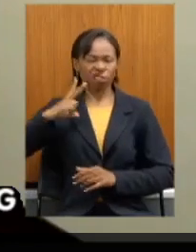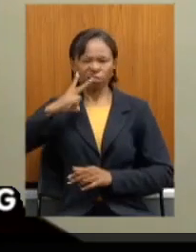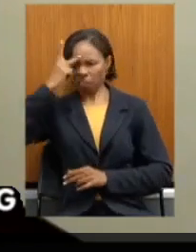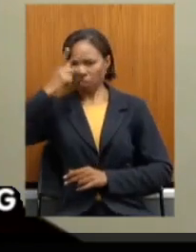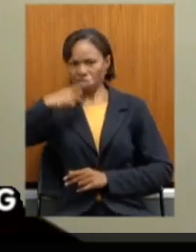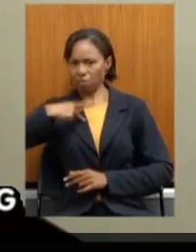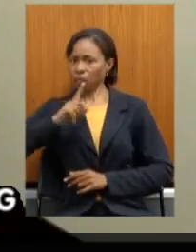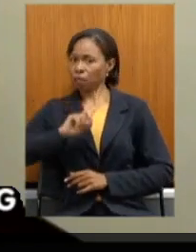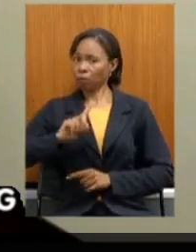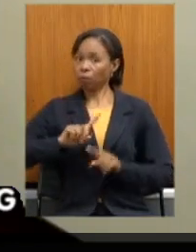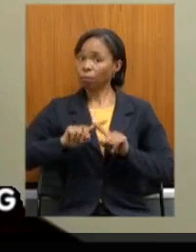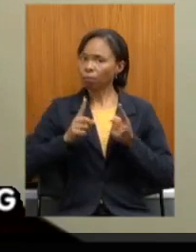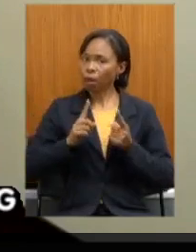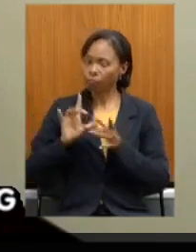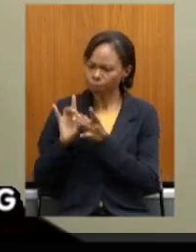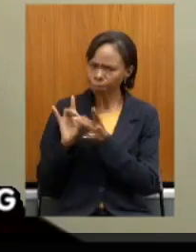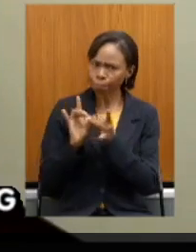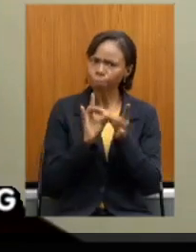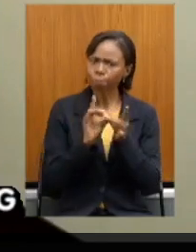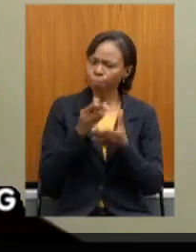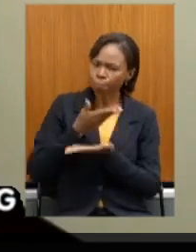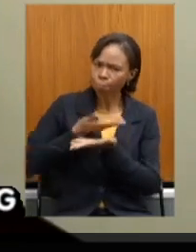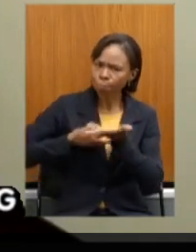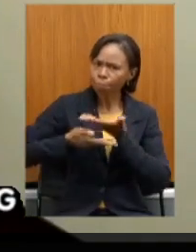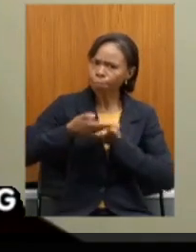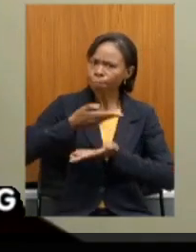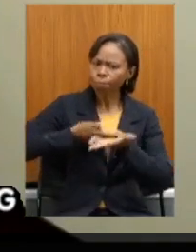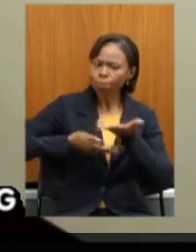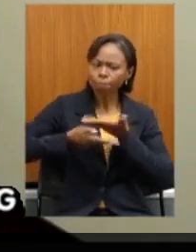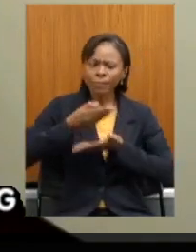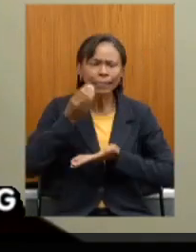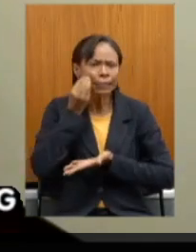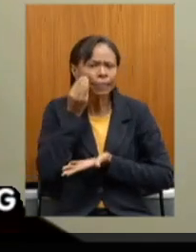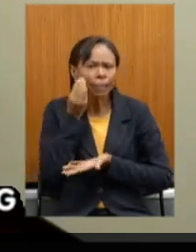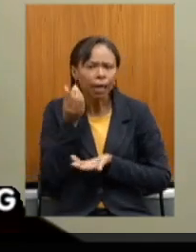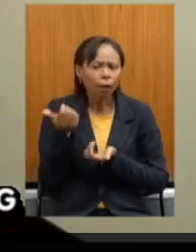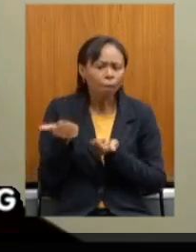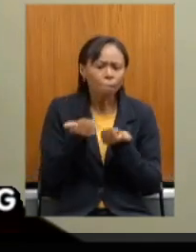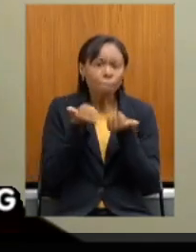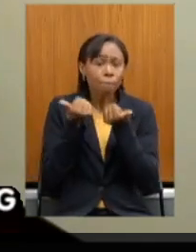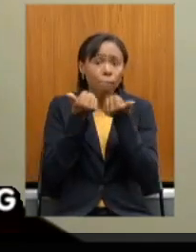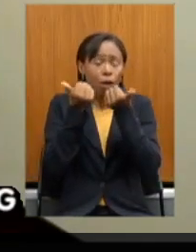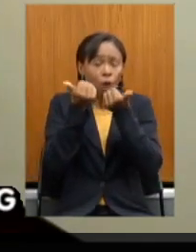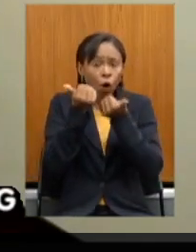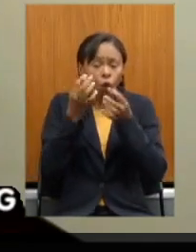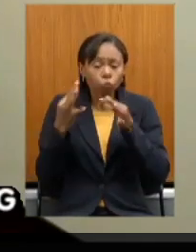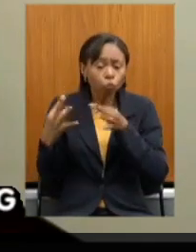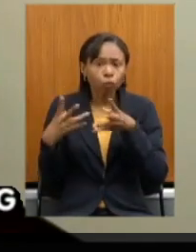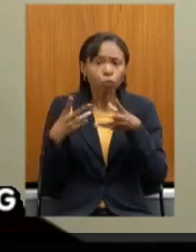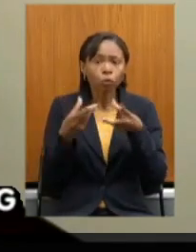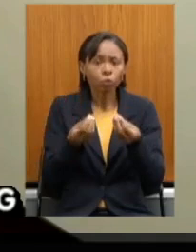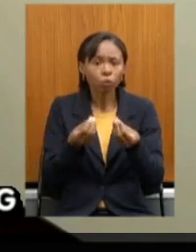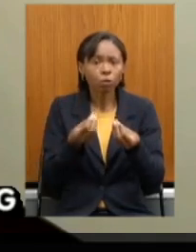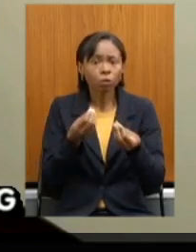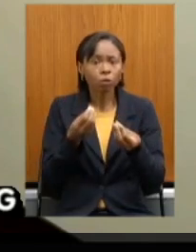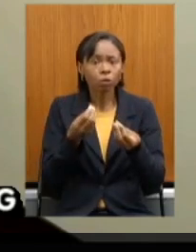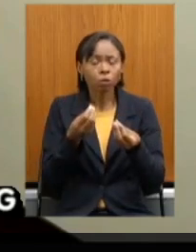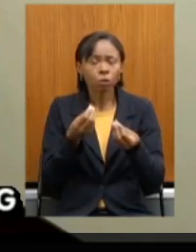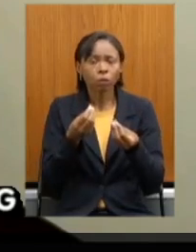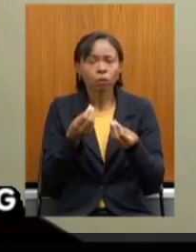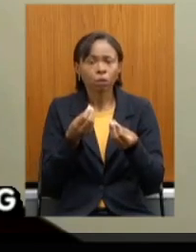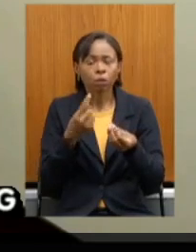busquem o melhor para todos. Nós estamos aqui para contribuir, estamos à disposição.